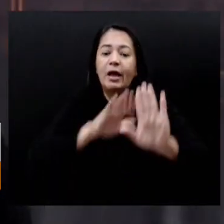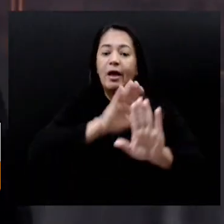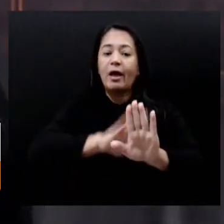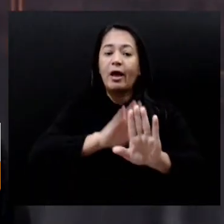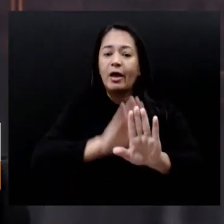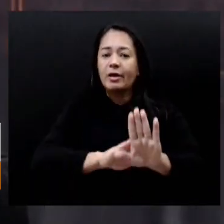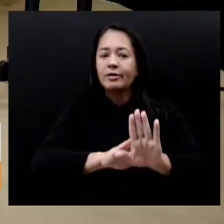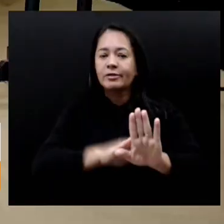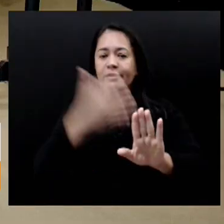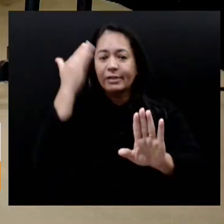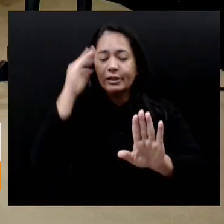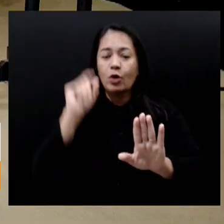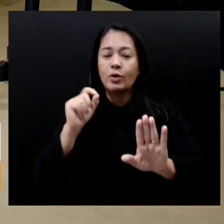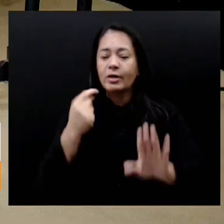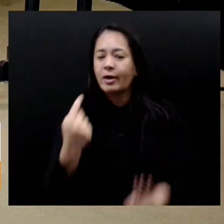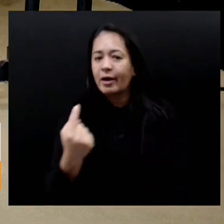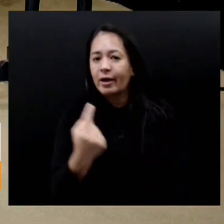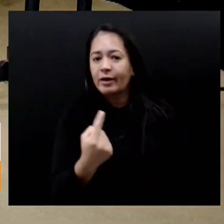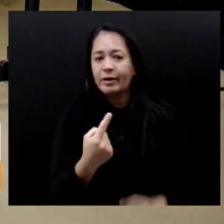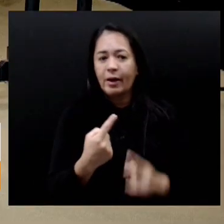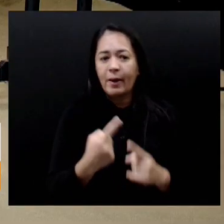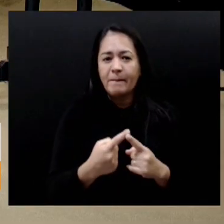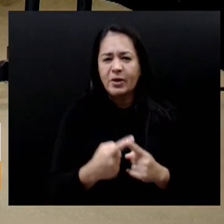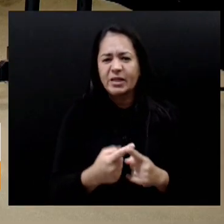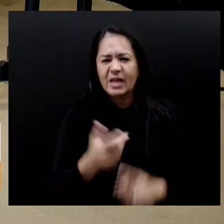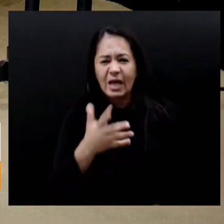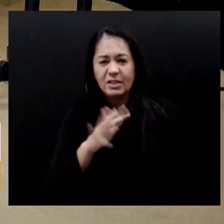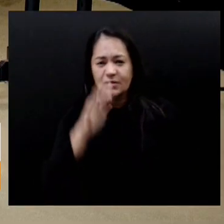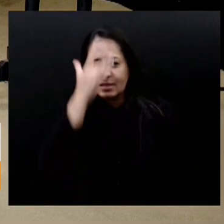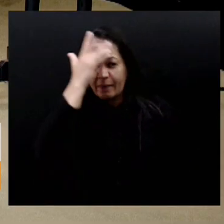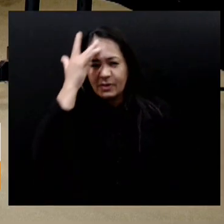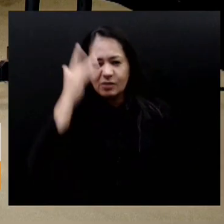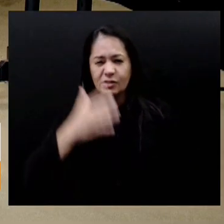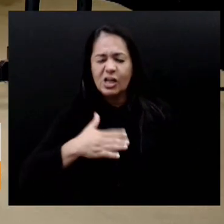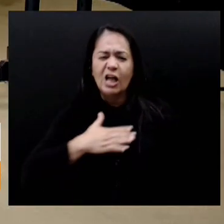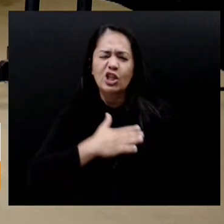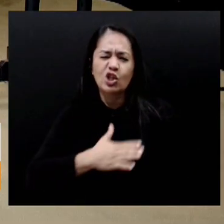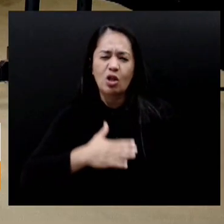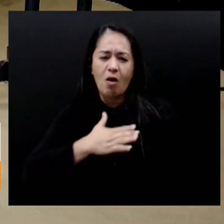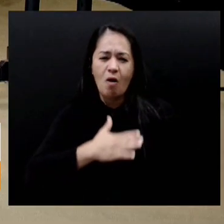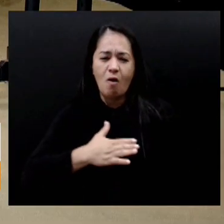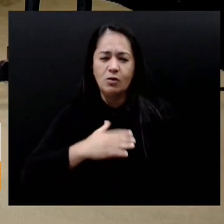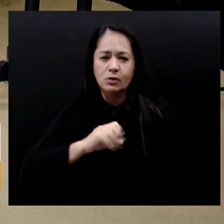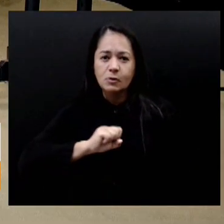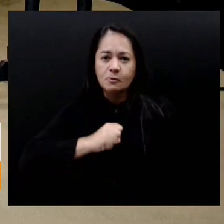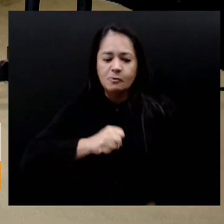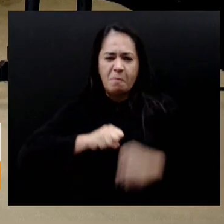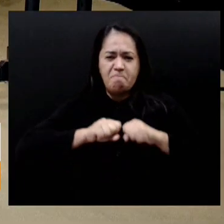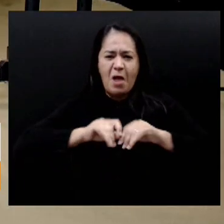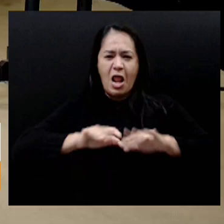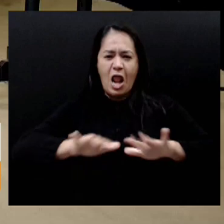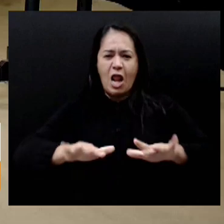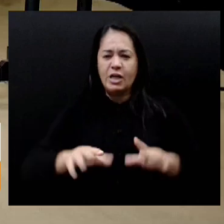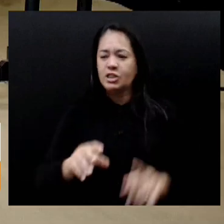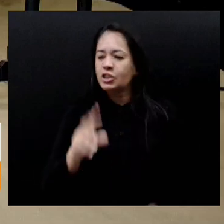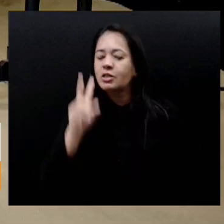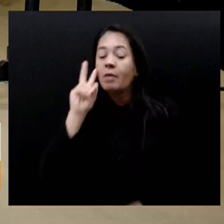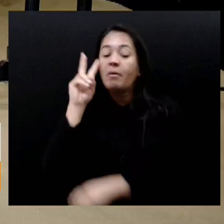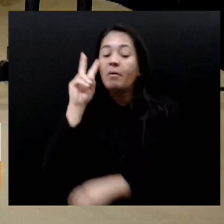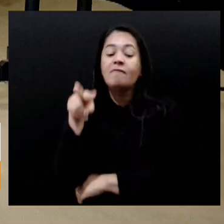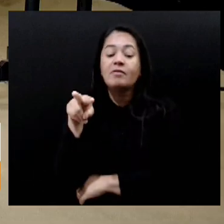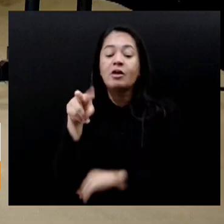acho pessoa às que vezes é tem muito prazer de lançar a sementinha do ódio para ver o povo se se degladiar lá do outro pegar e lado, só ficar né.